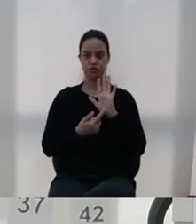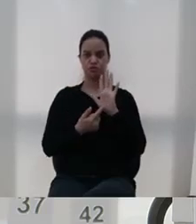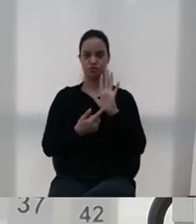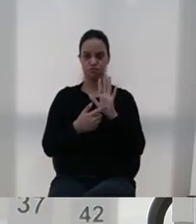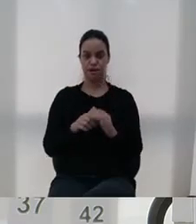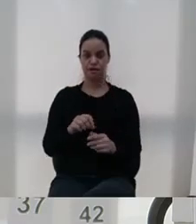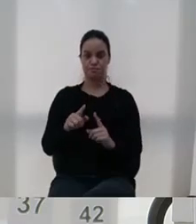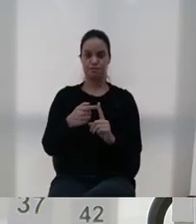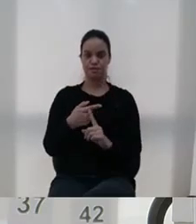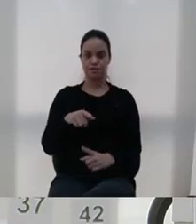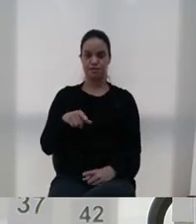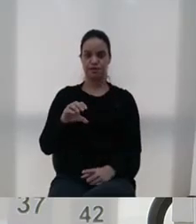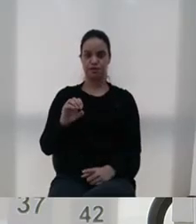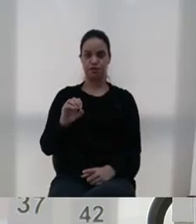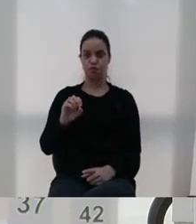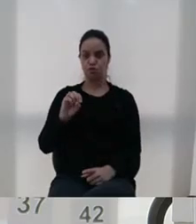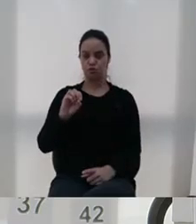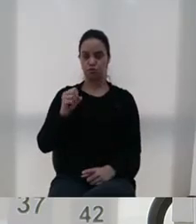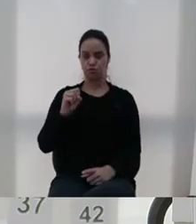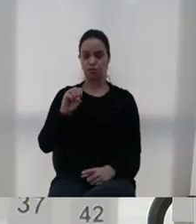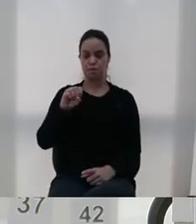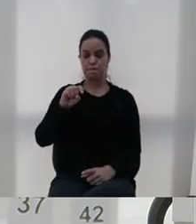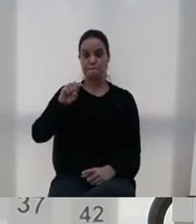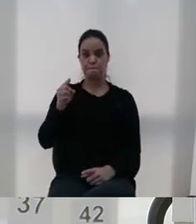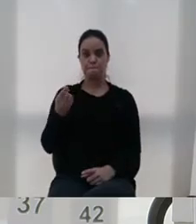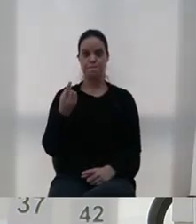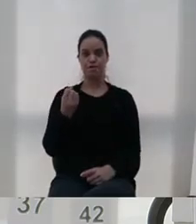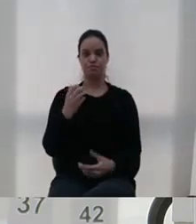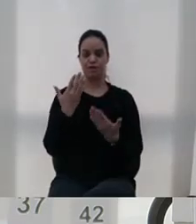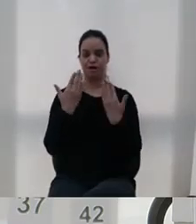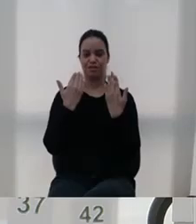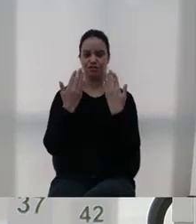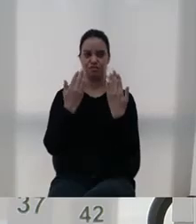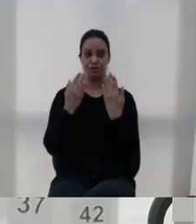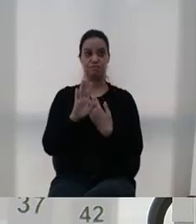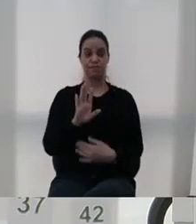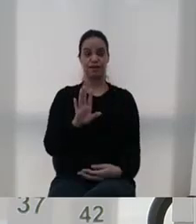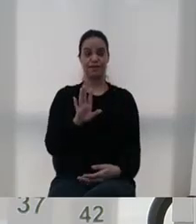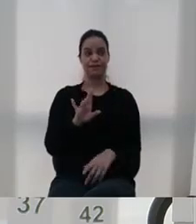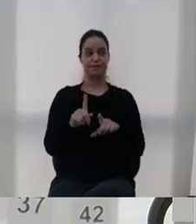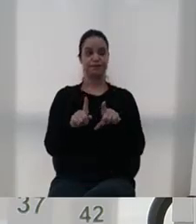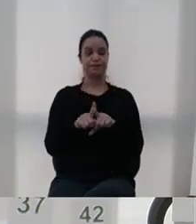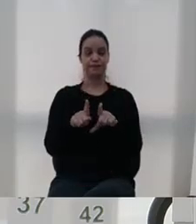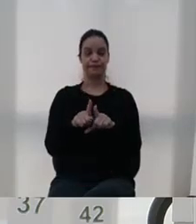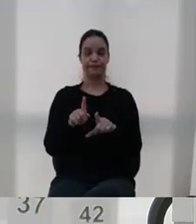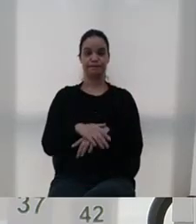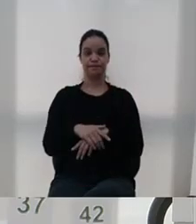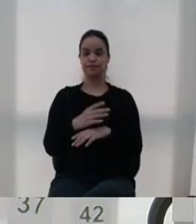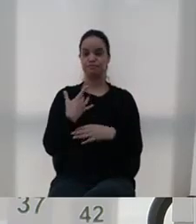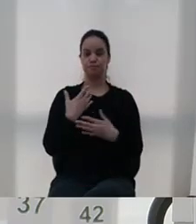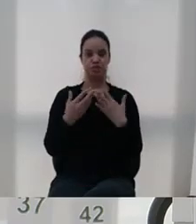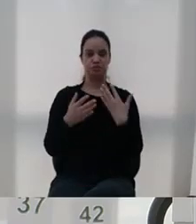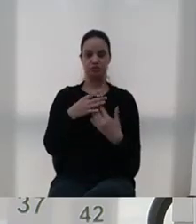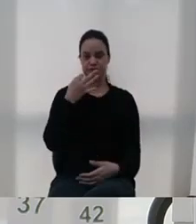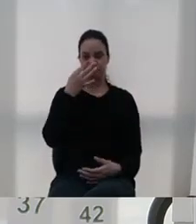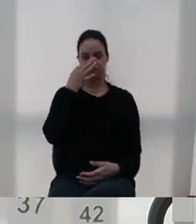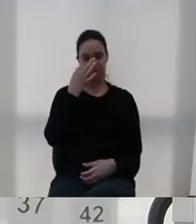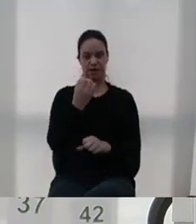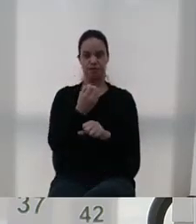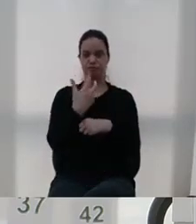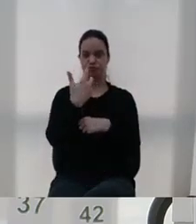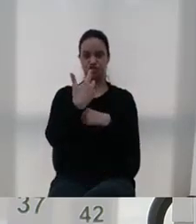mil atendimentos no ano, e esses números de atendimentos, sejam presenciais, sejam virtuais,